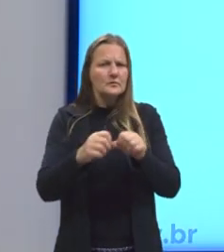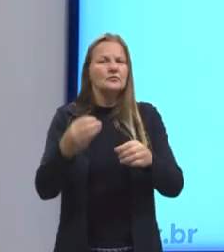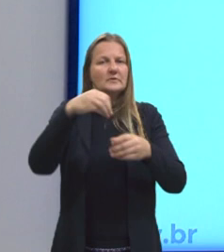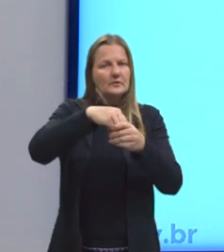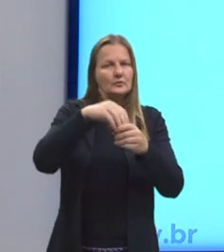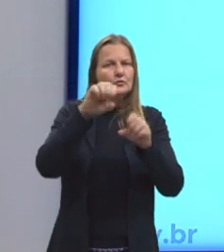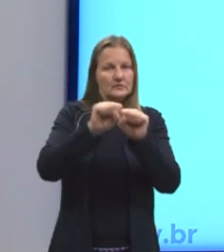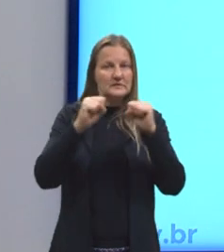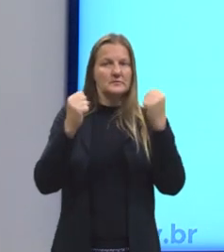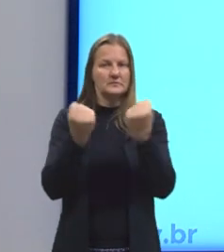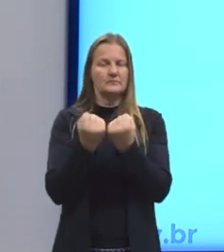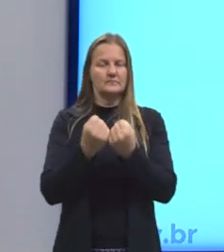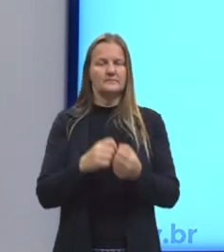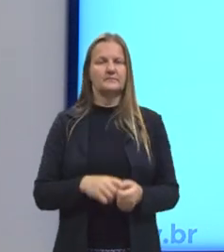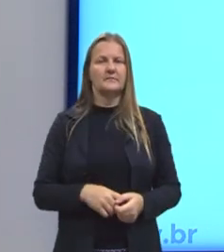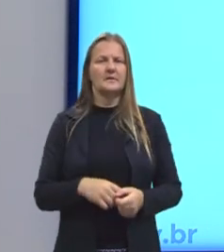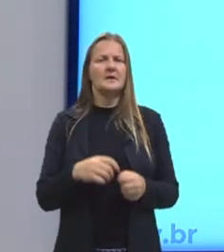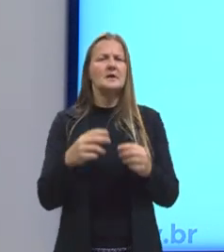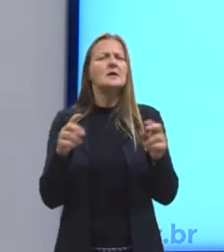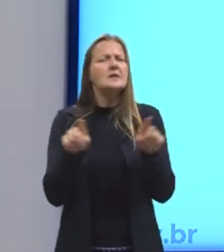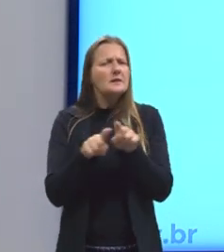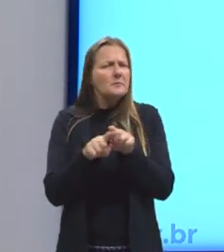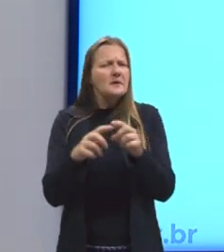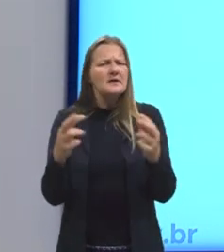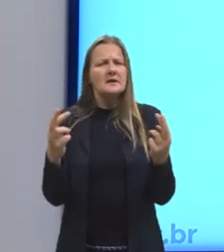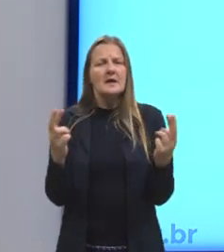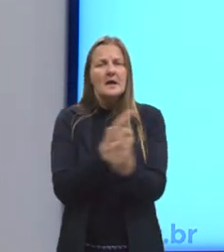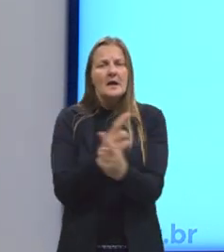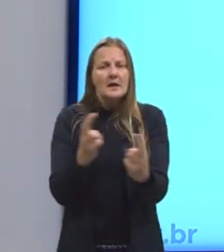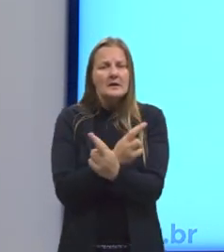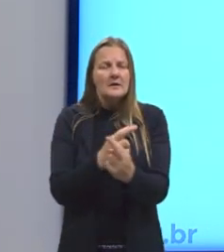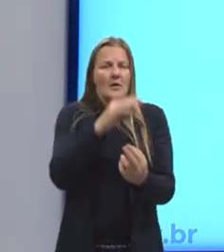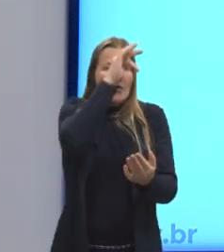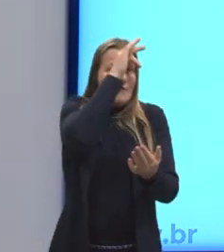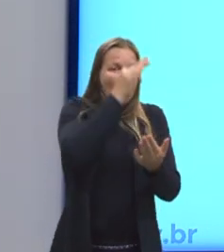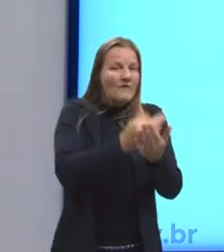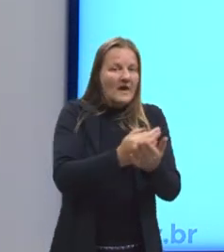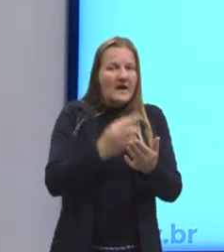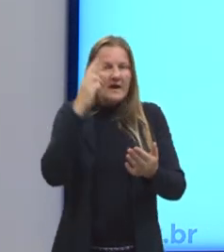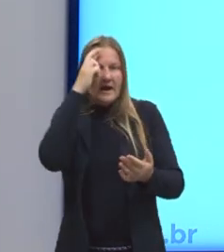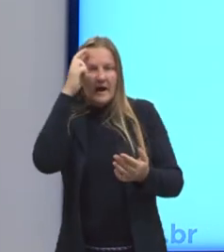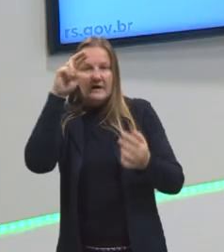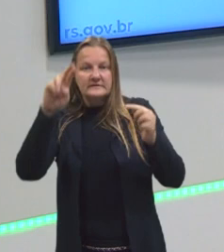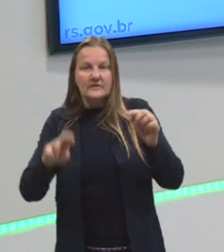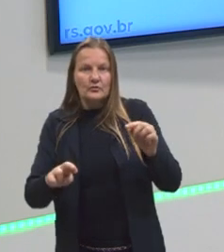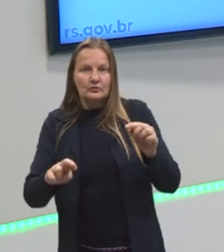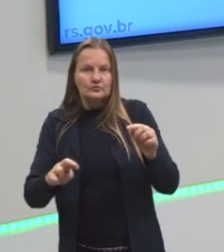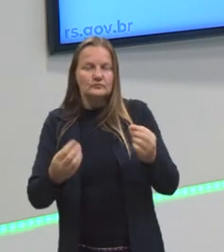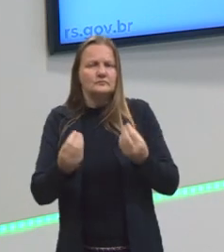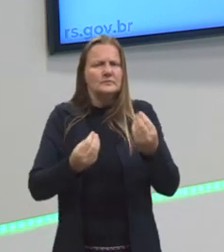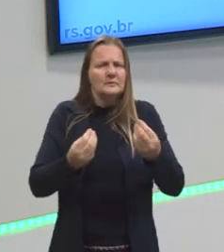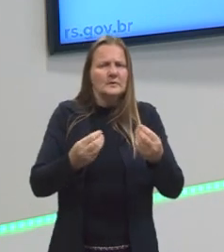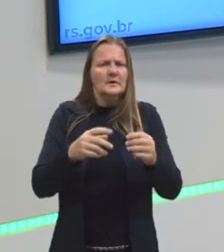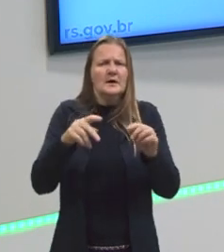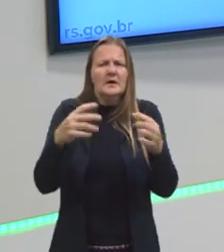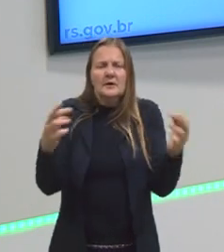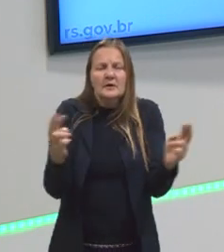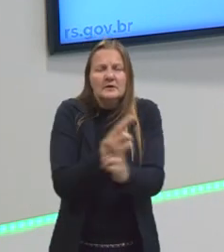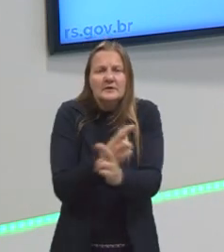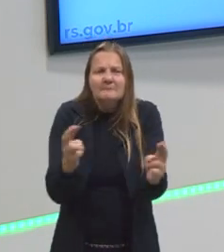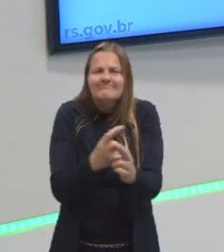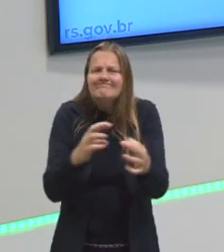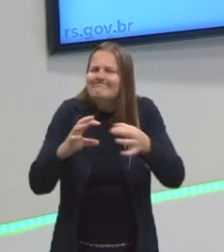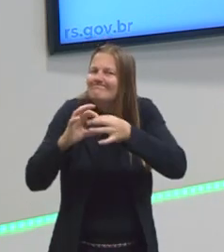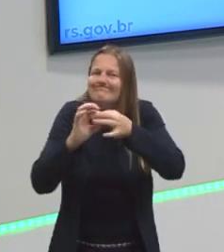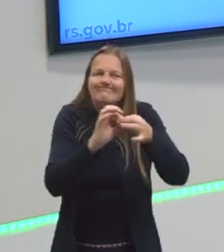essa relação entre fé e razão e o Santos os padres os apologistas da patrística Eles